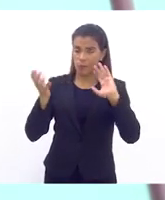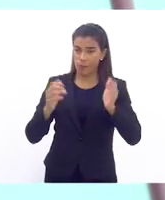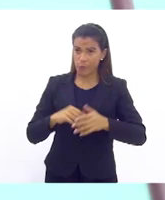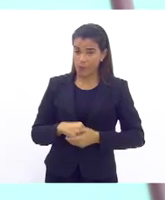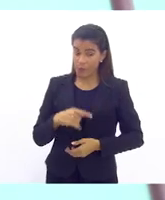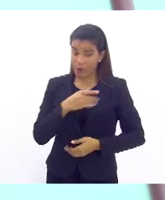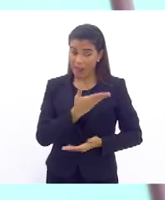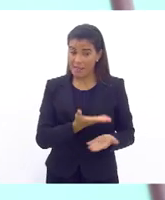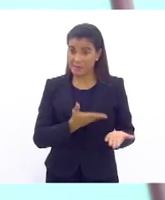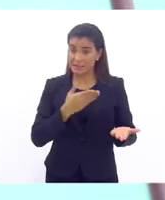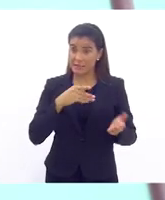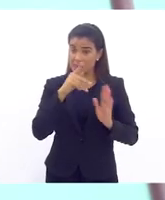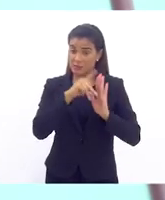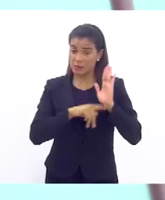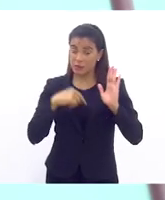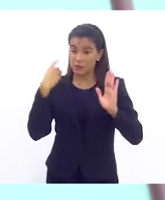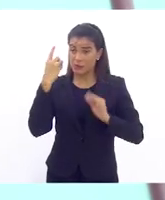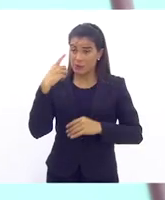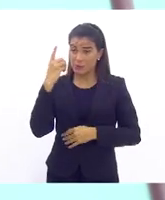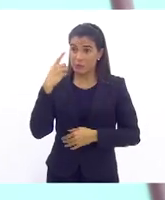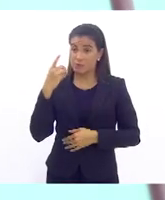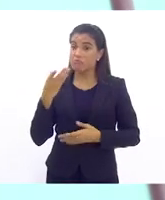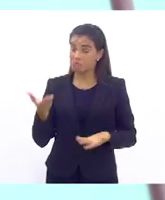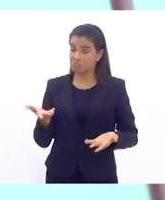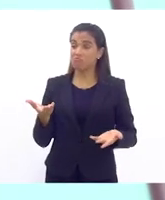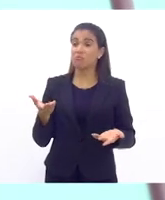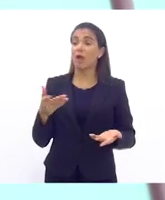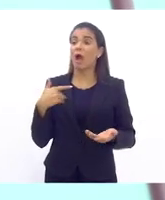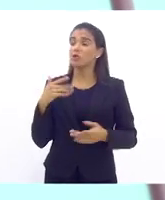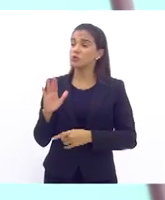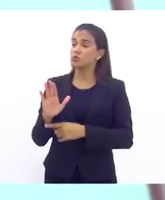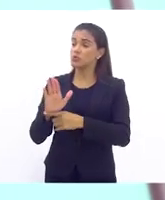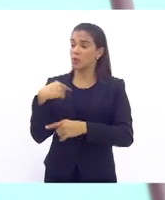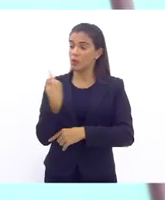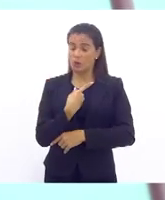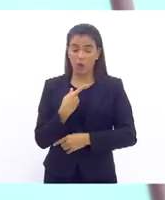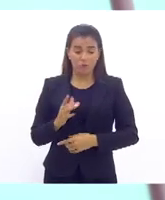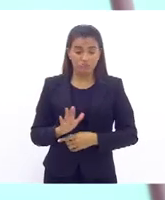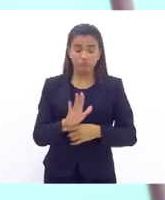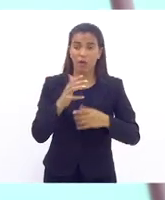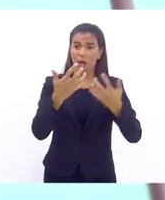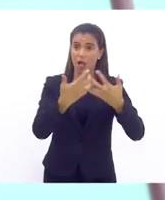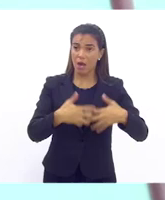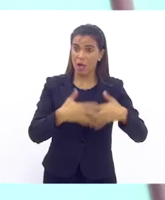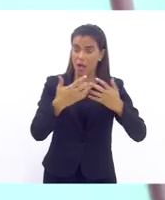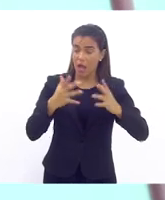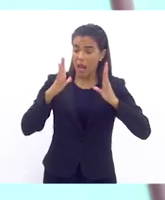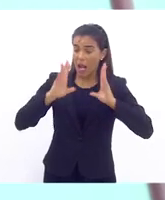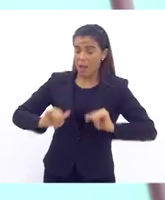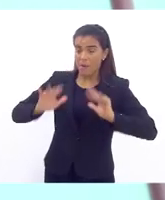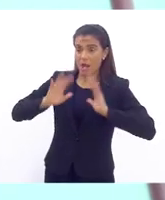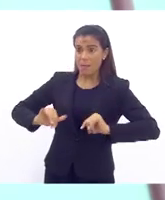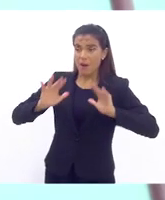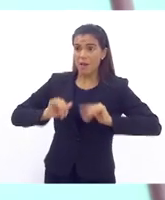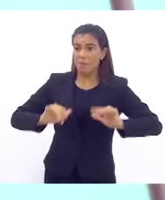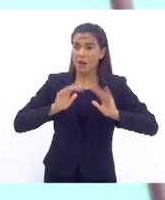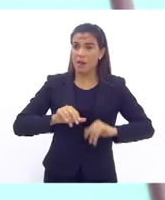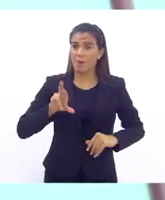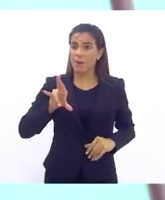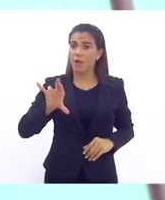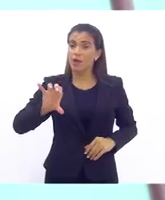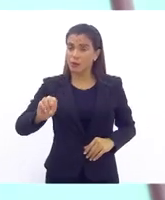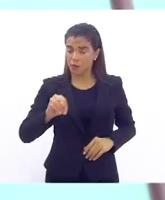foi de suma importância para ajuda que nós demos a Petrópolis com limpa Rio a gente nunca tirou tantas